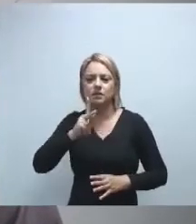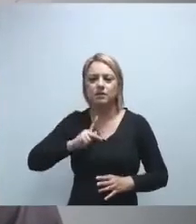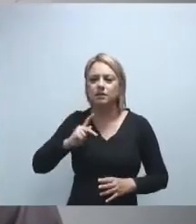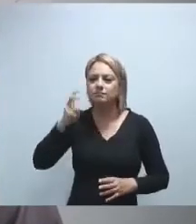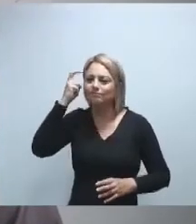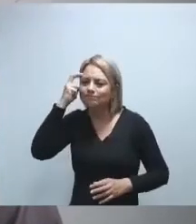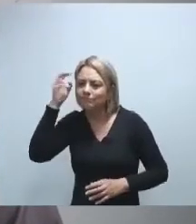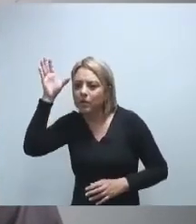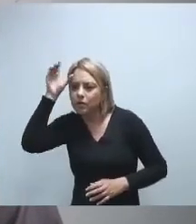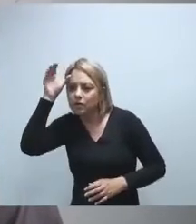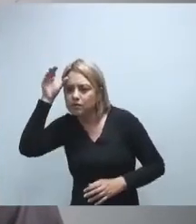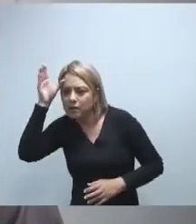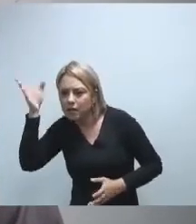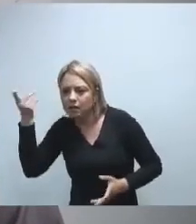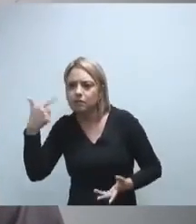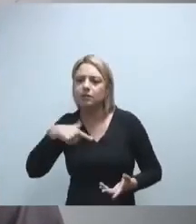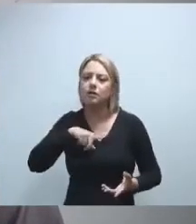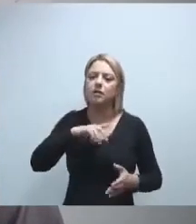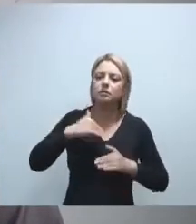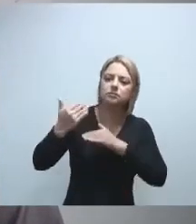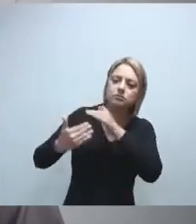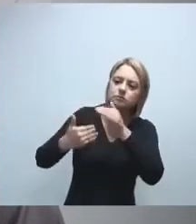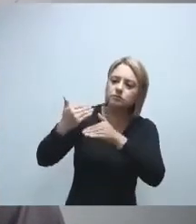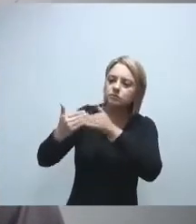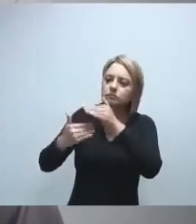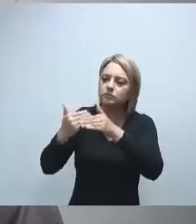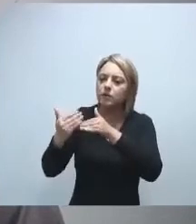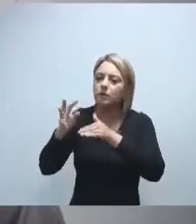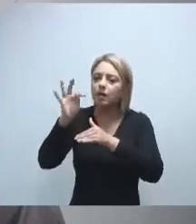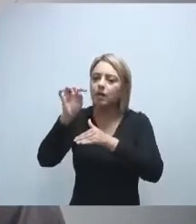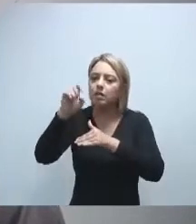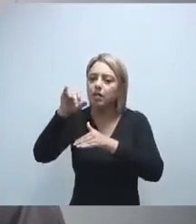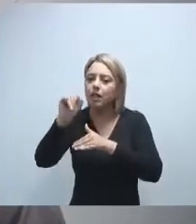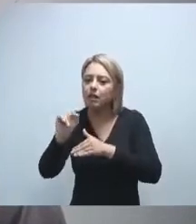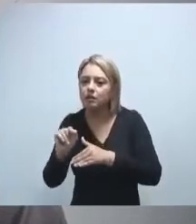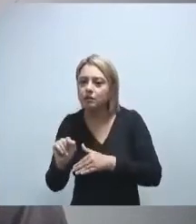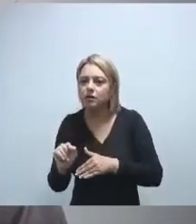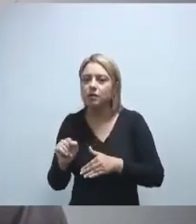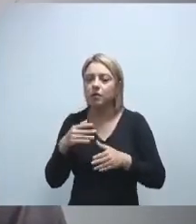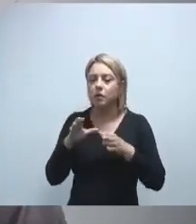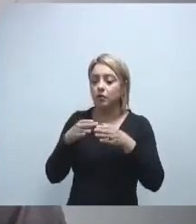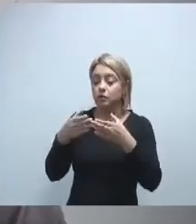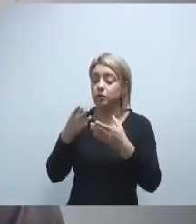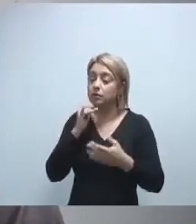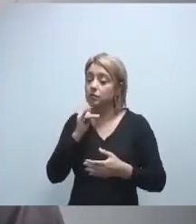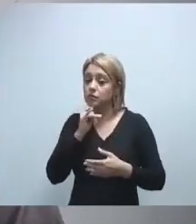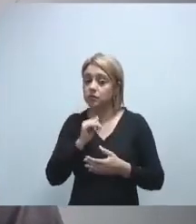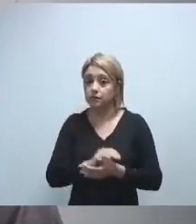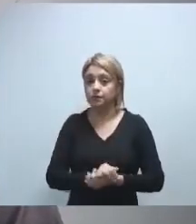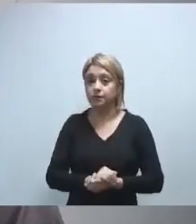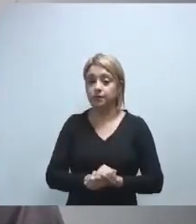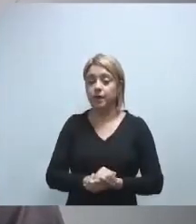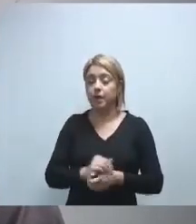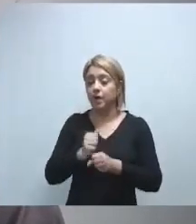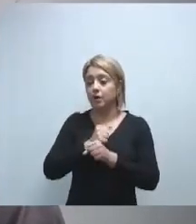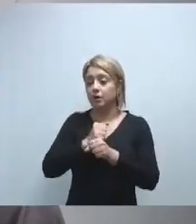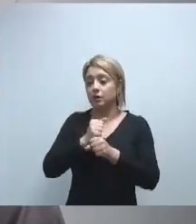conhecimento que tem desenvolveu uma tese os grupos vou dar um exemplo